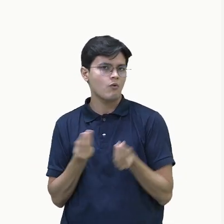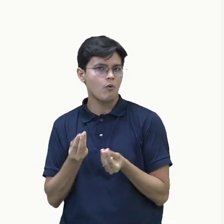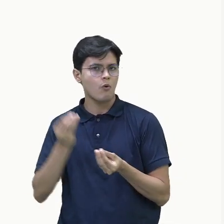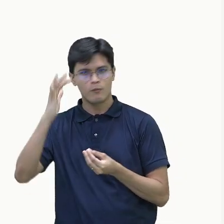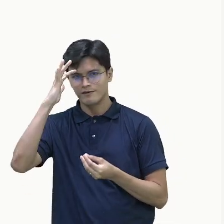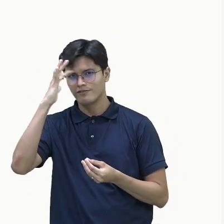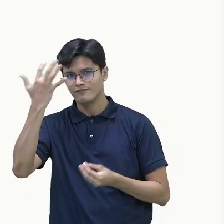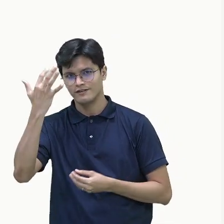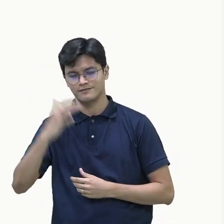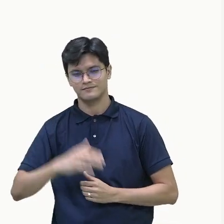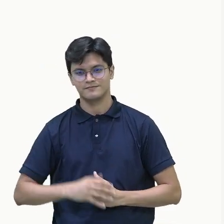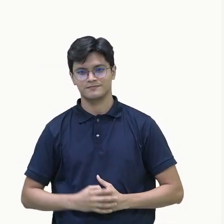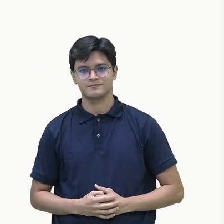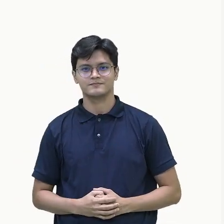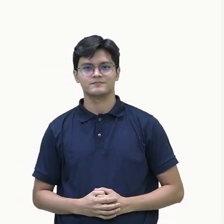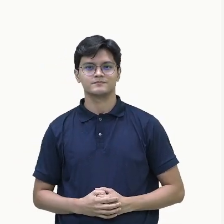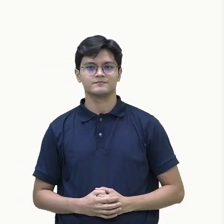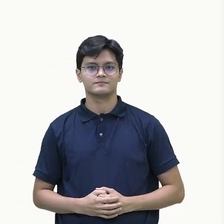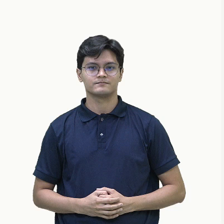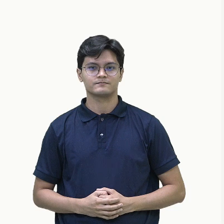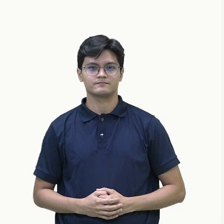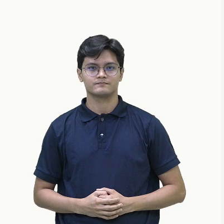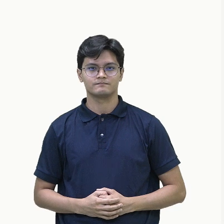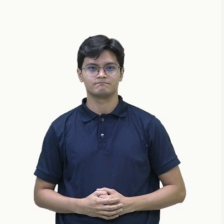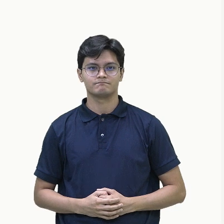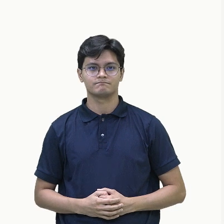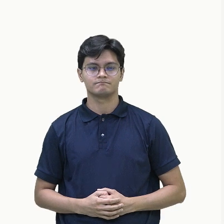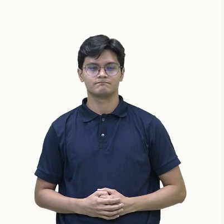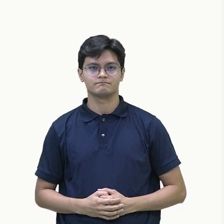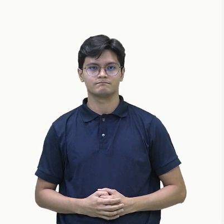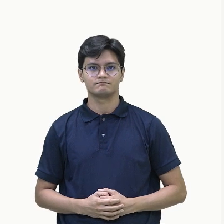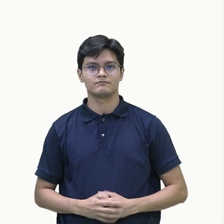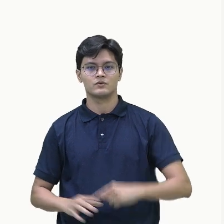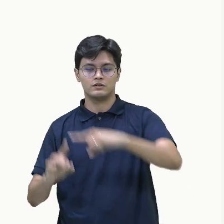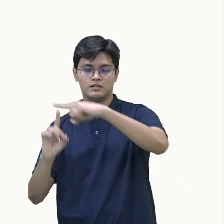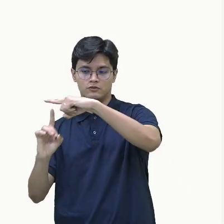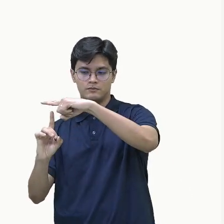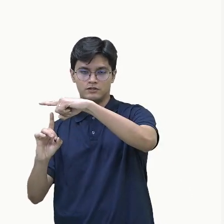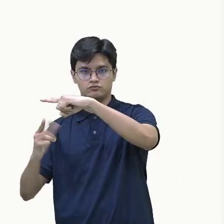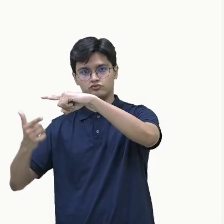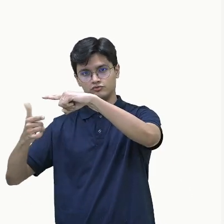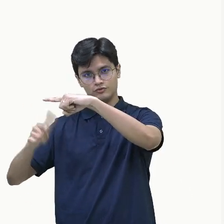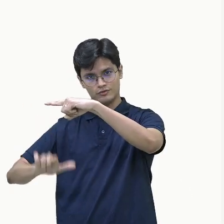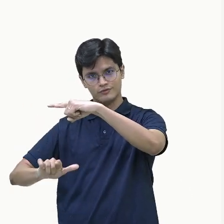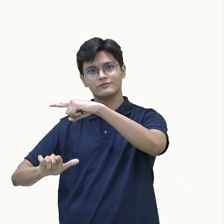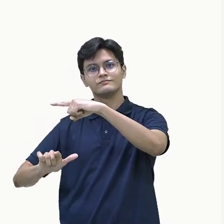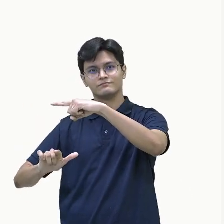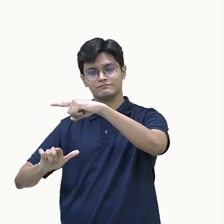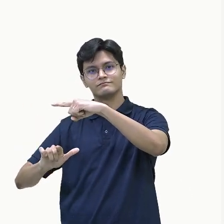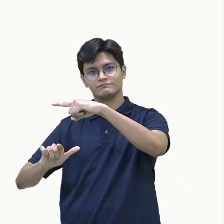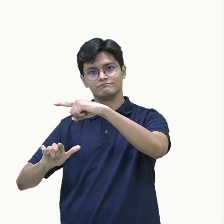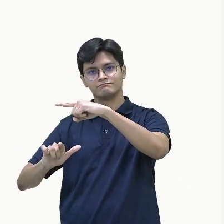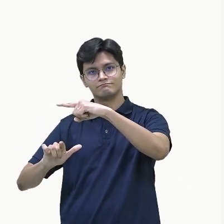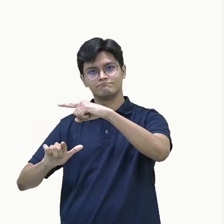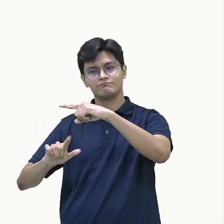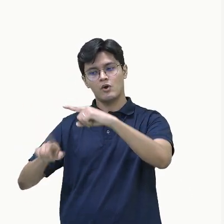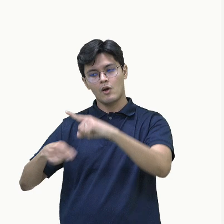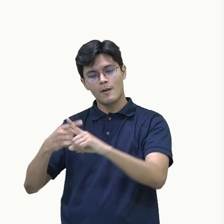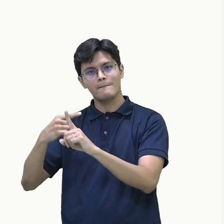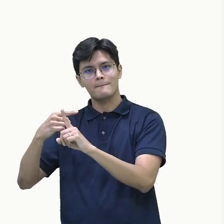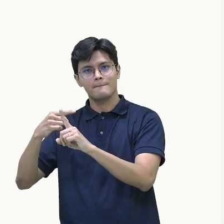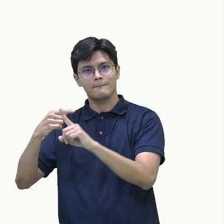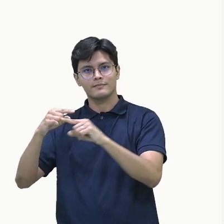fazer o seguinte, eu vou repetir o denominador e vou adicionar, né,